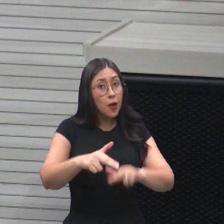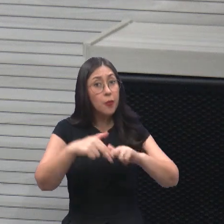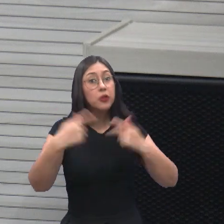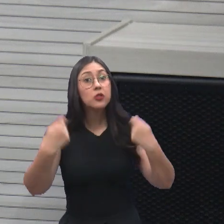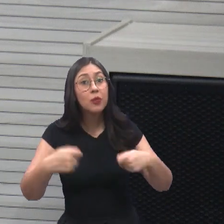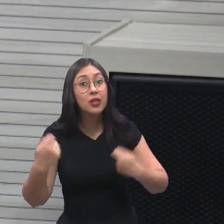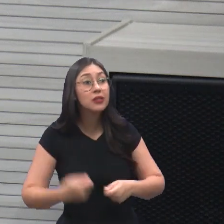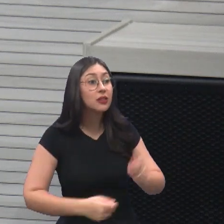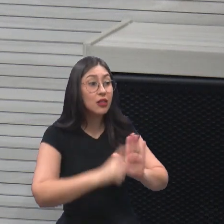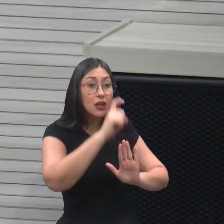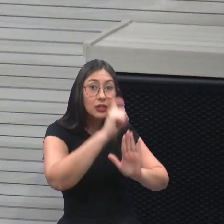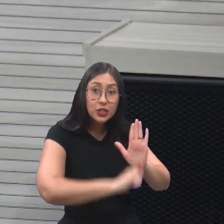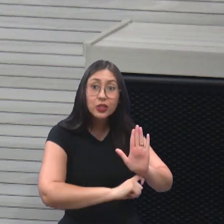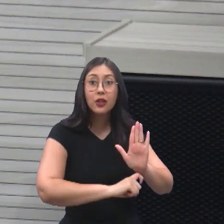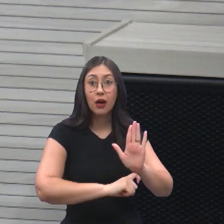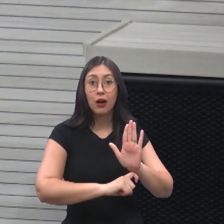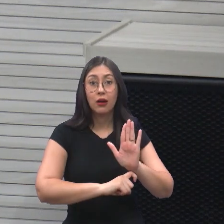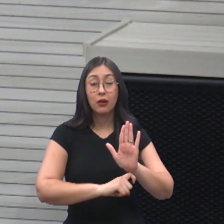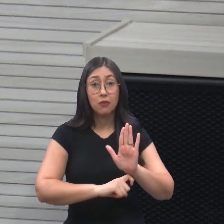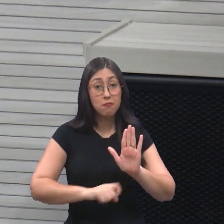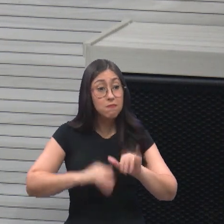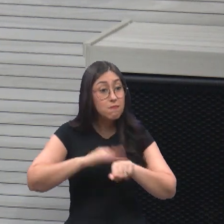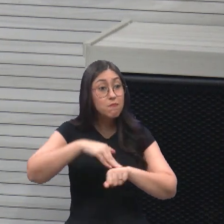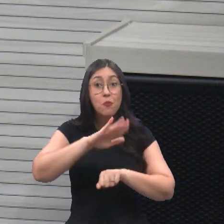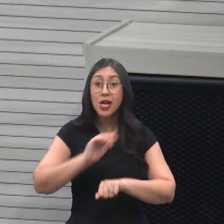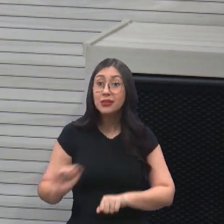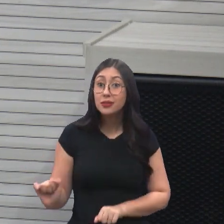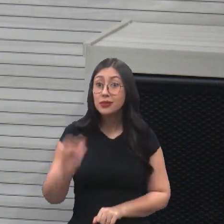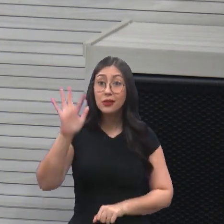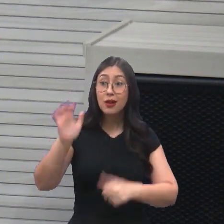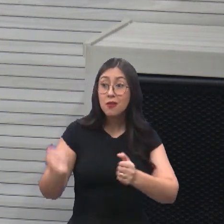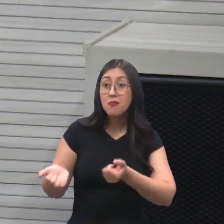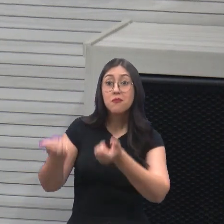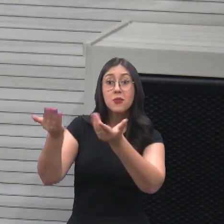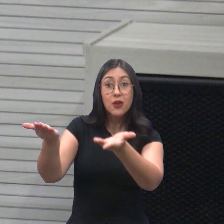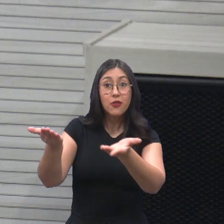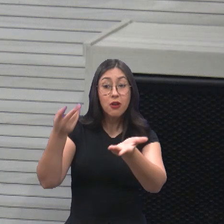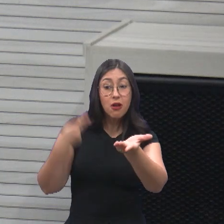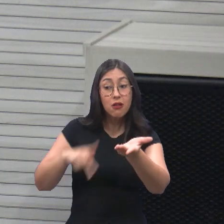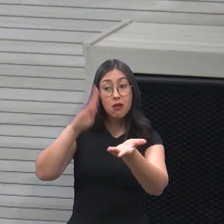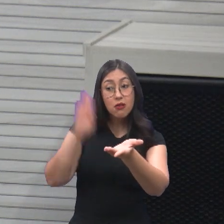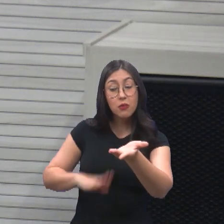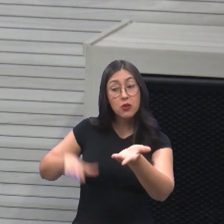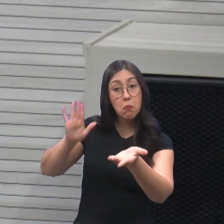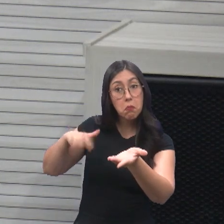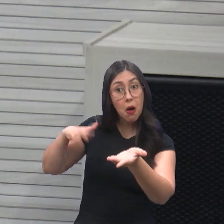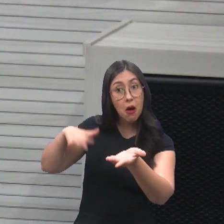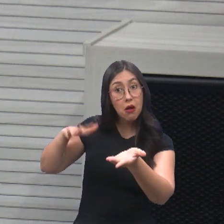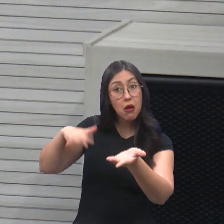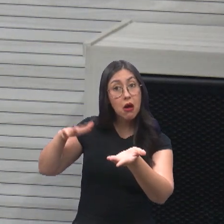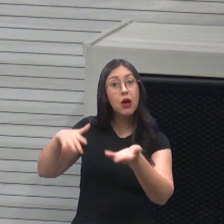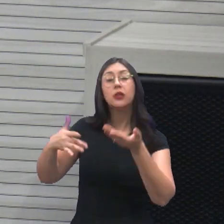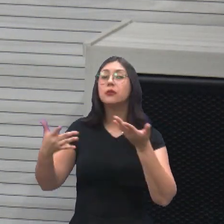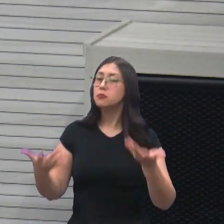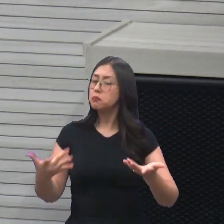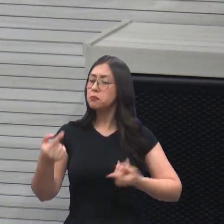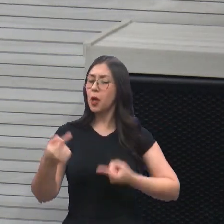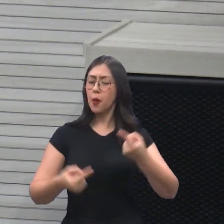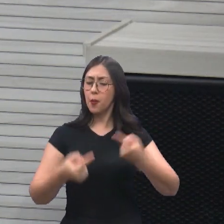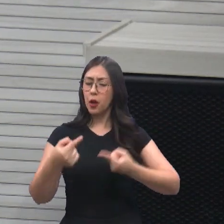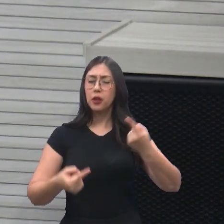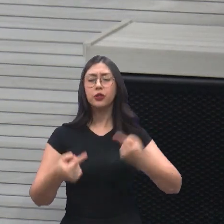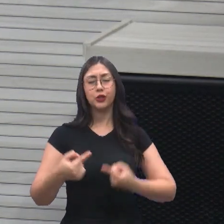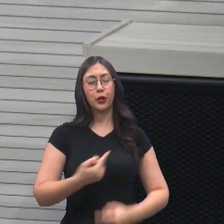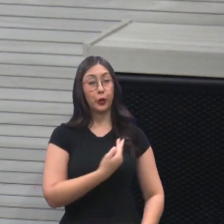não é? Deixar mais caro para o mundo, para ficar mais barato para o povo brasileiro. Eu acho que é uma política que o governo